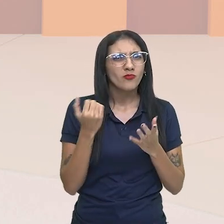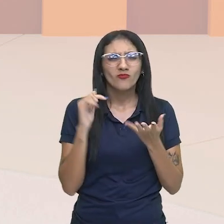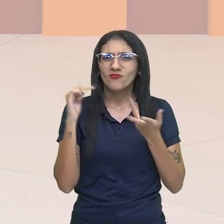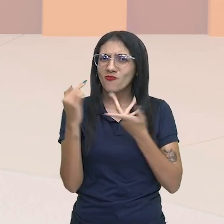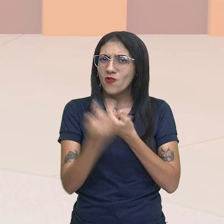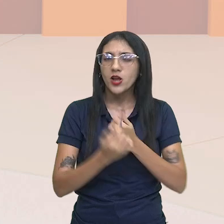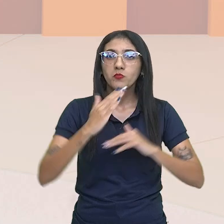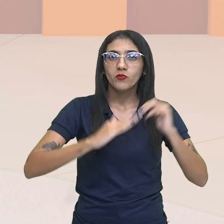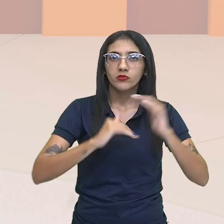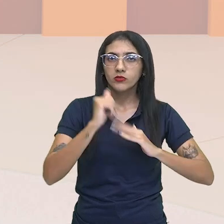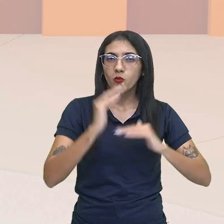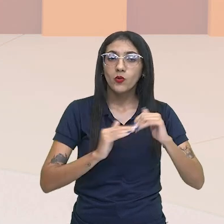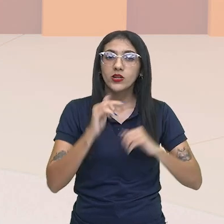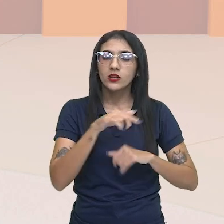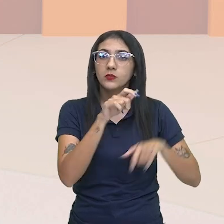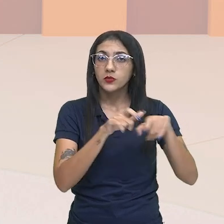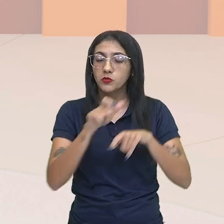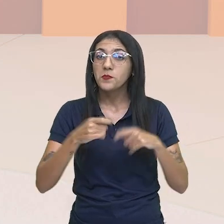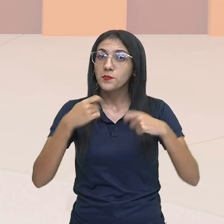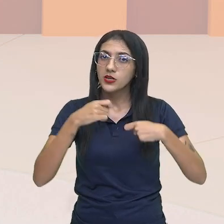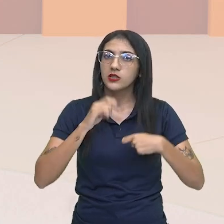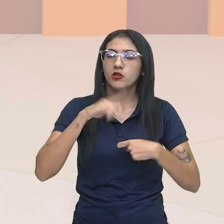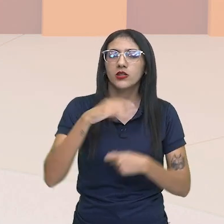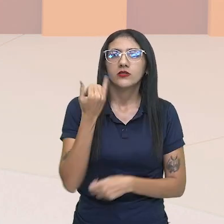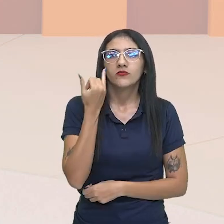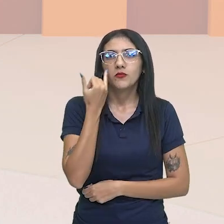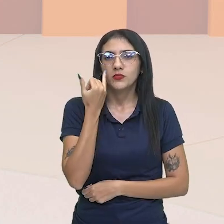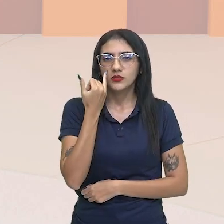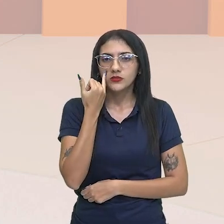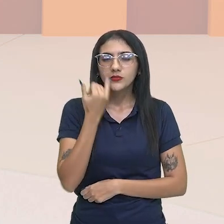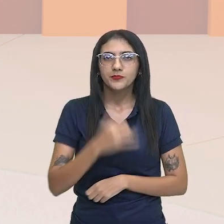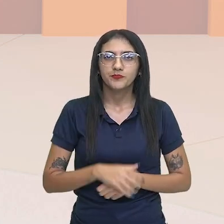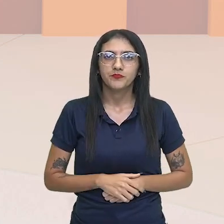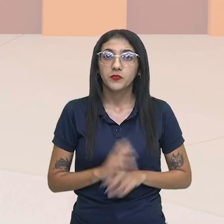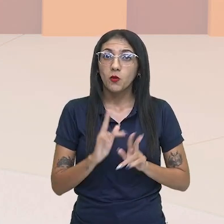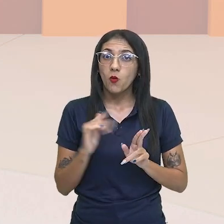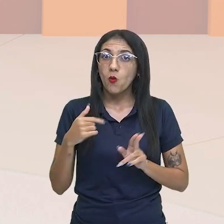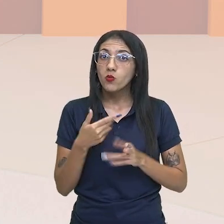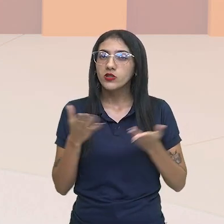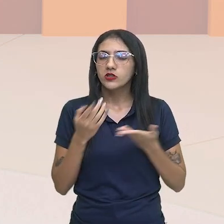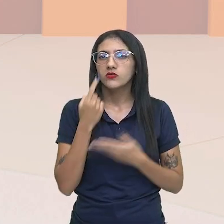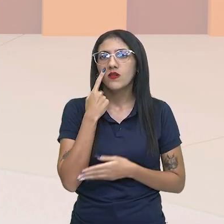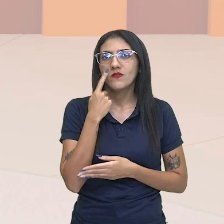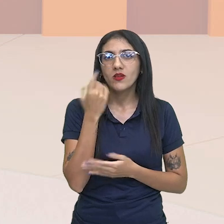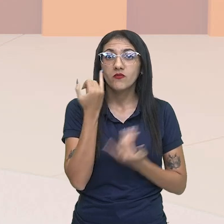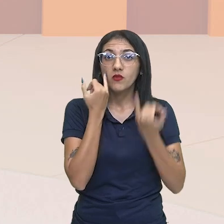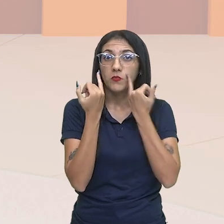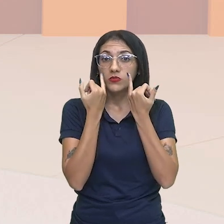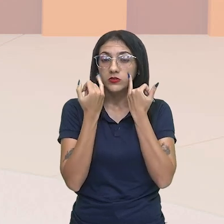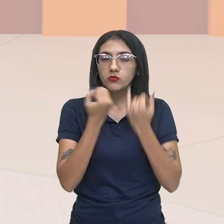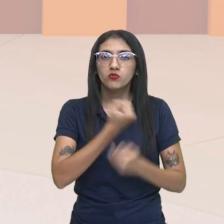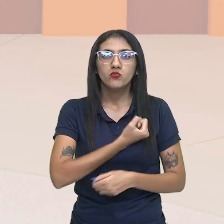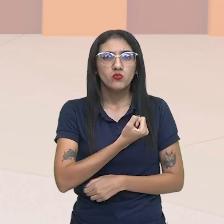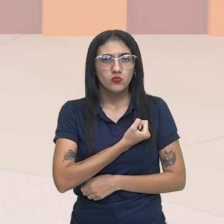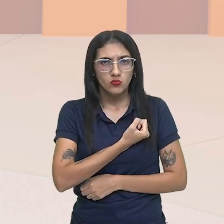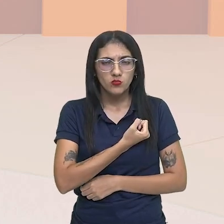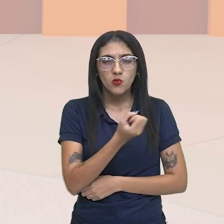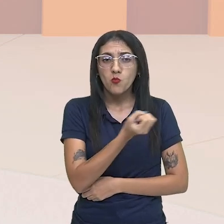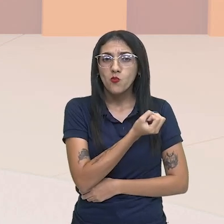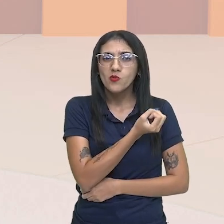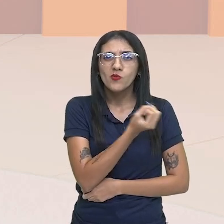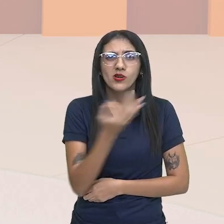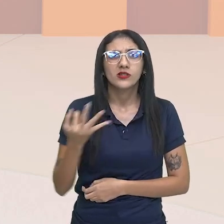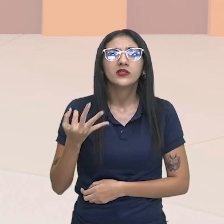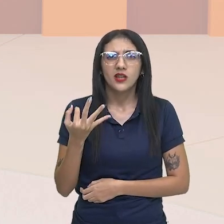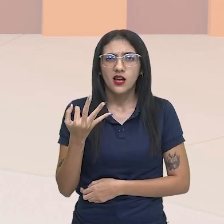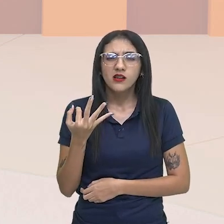essas pessoas precisam dessas informações, como a gente vai ver ao longo dessa aula. Informações numéricas mesmo, números, né,